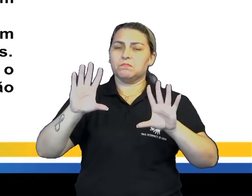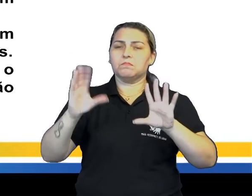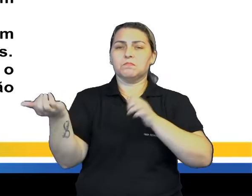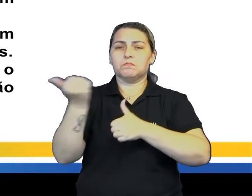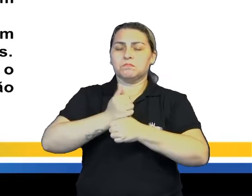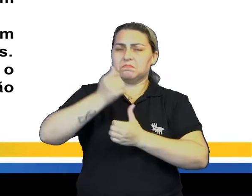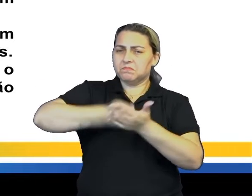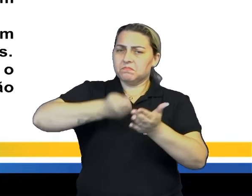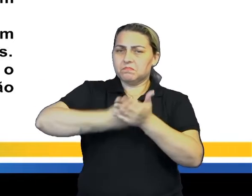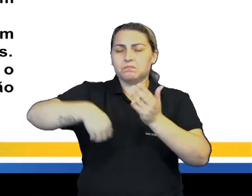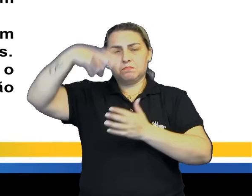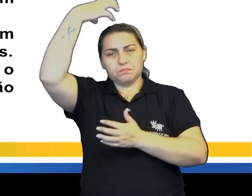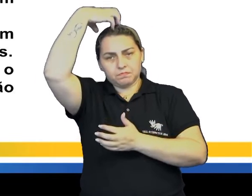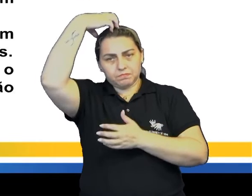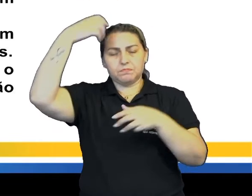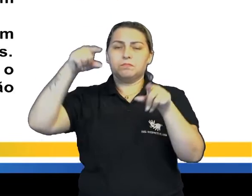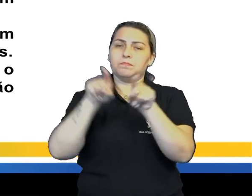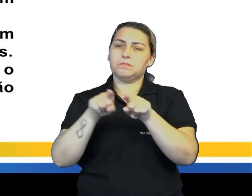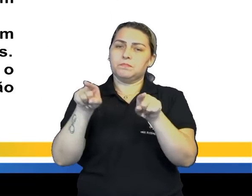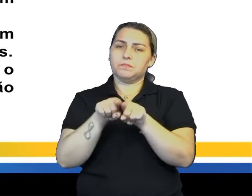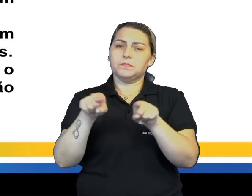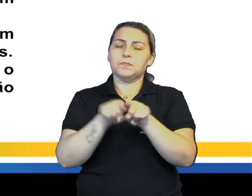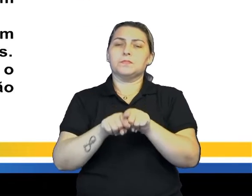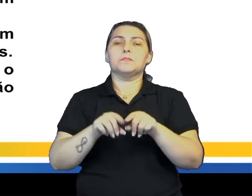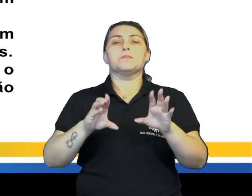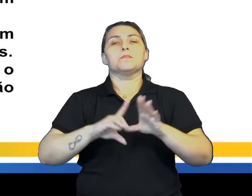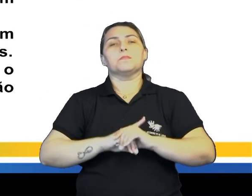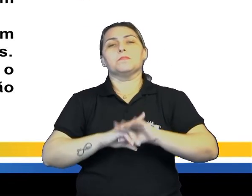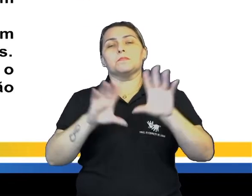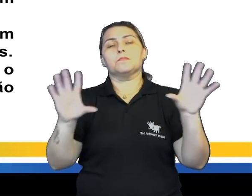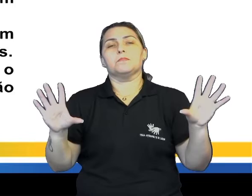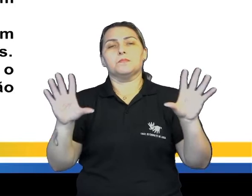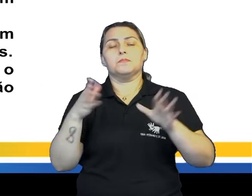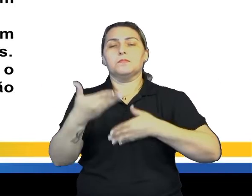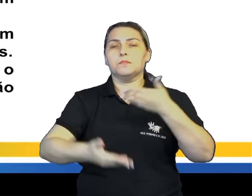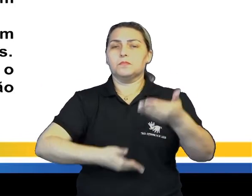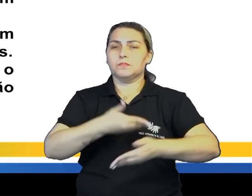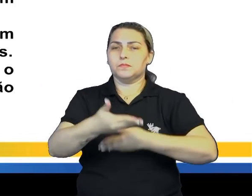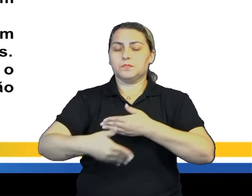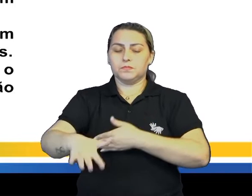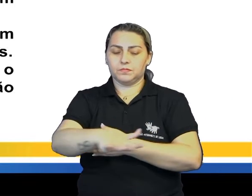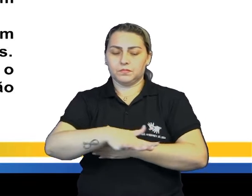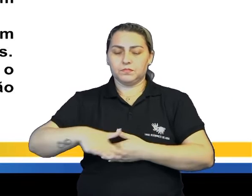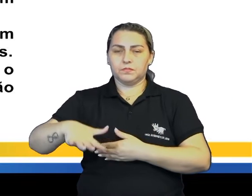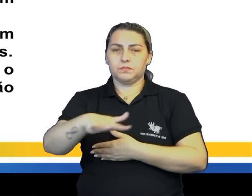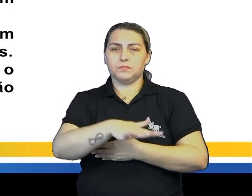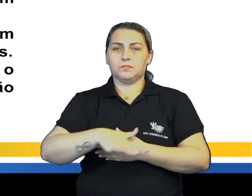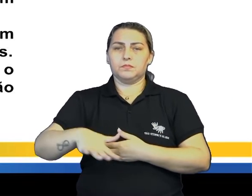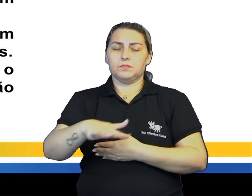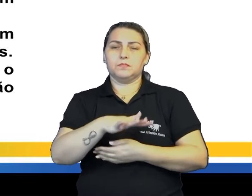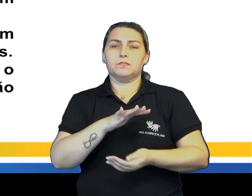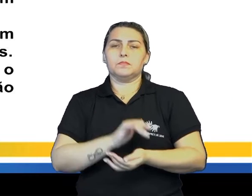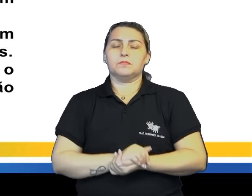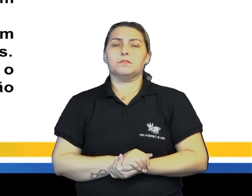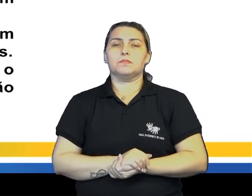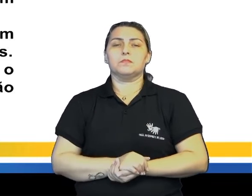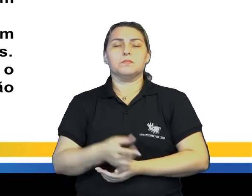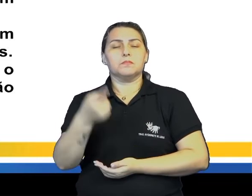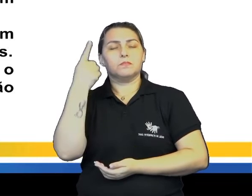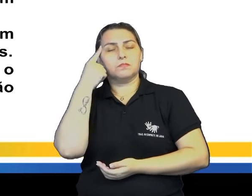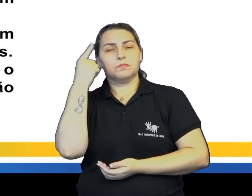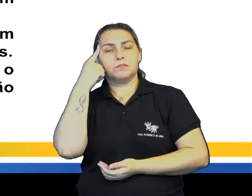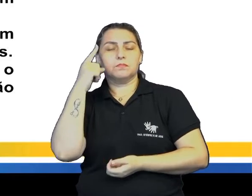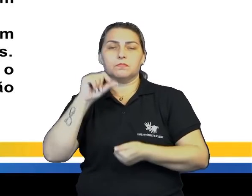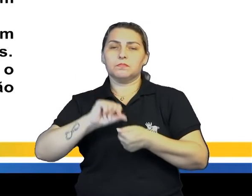vez da monarquia. Então, com o advento da democracia, essas relações sociais foram consolidadas pelas